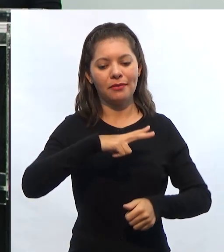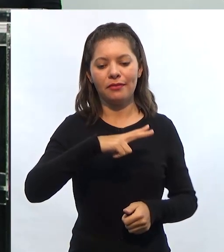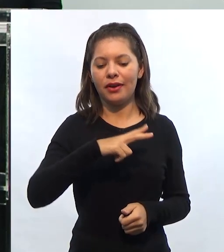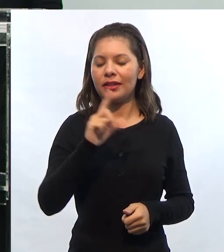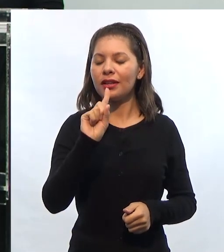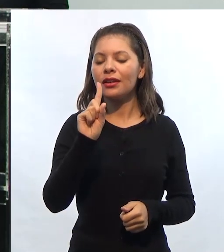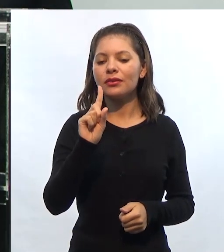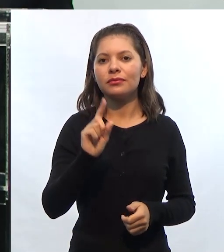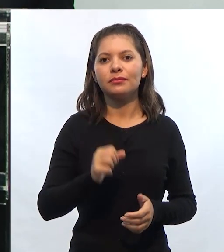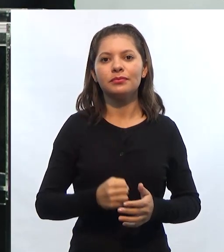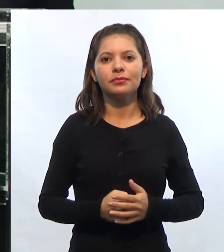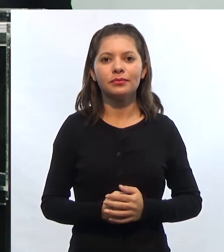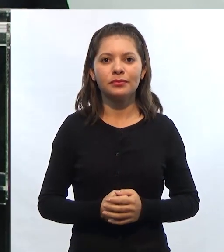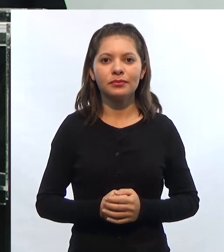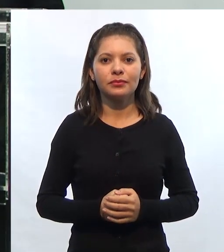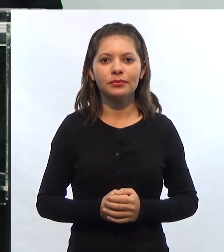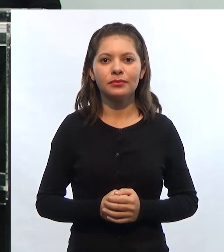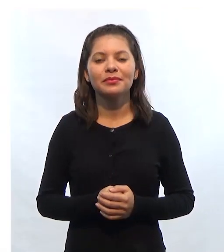muito importante isso.